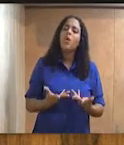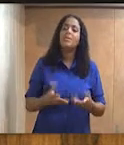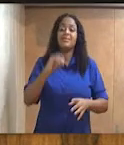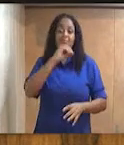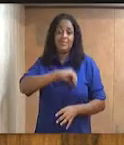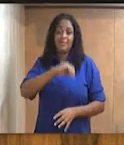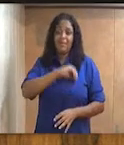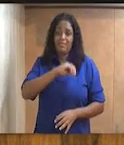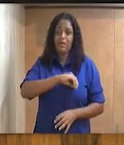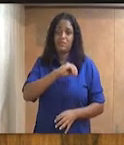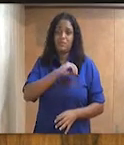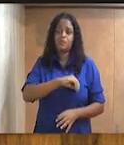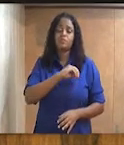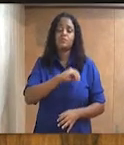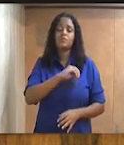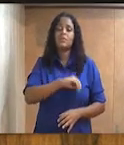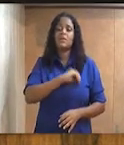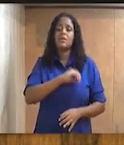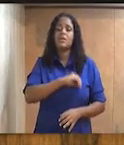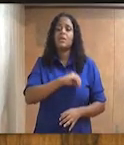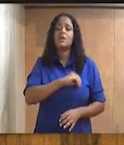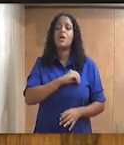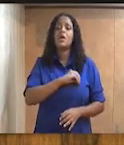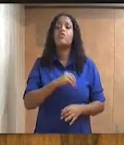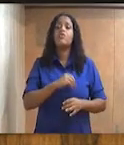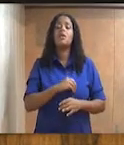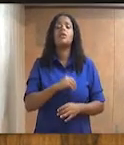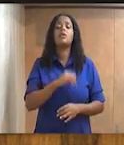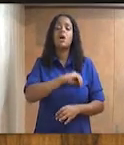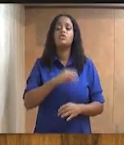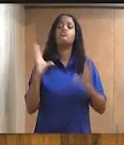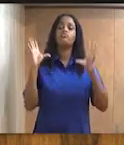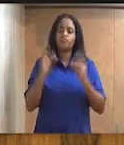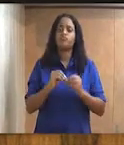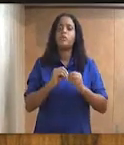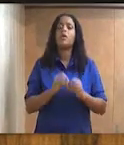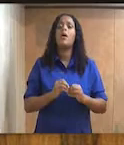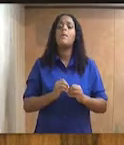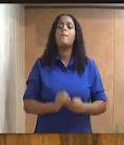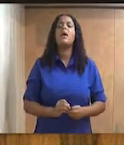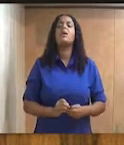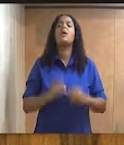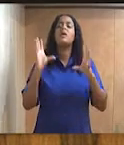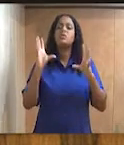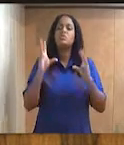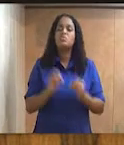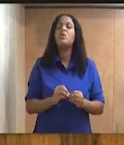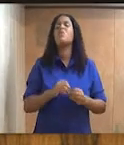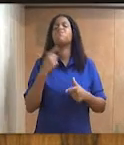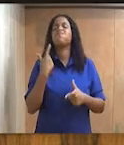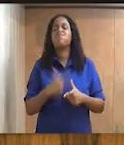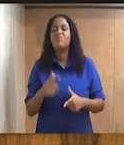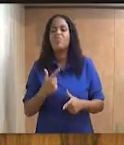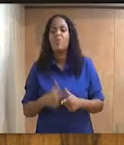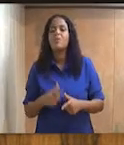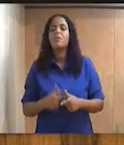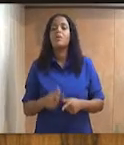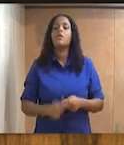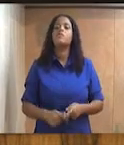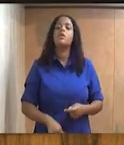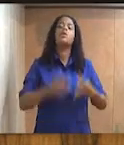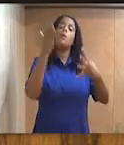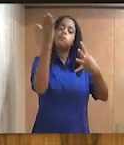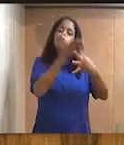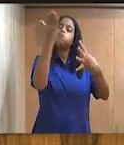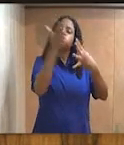salarial, fiz uma emenda modificativa para amenizar o impacto do parcelamento do